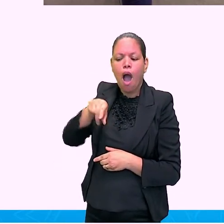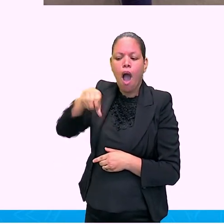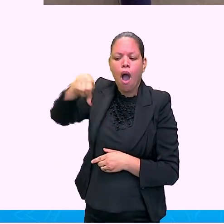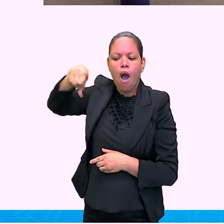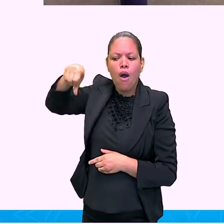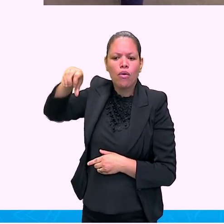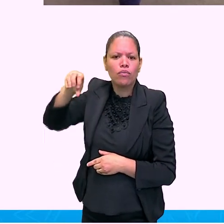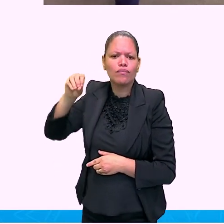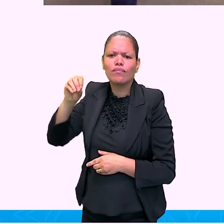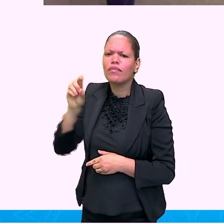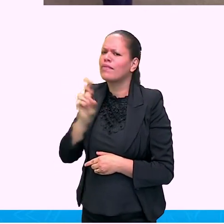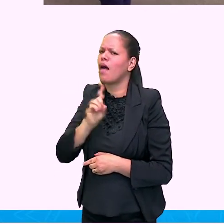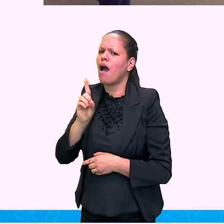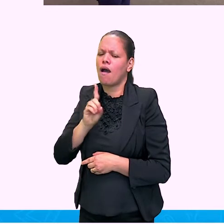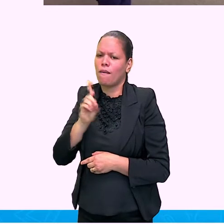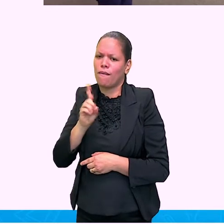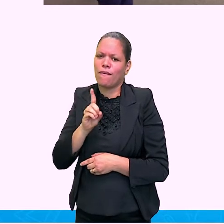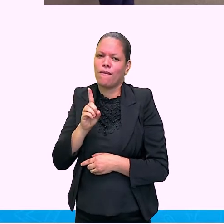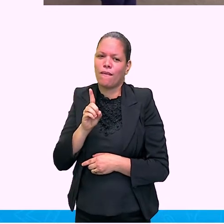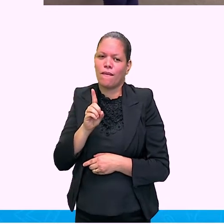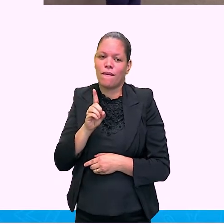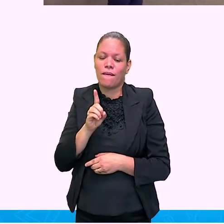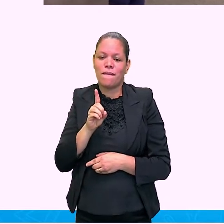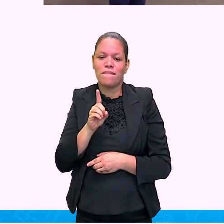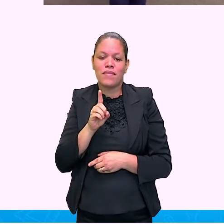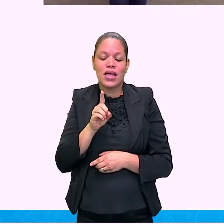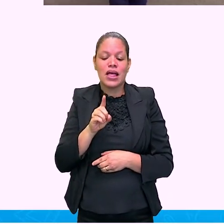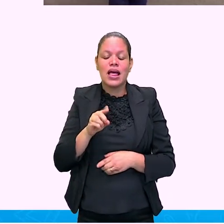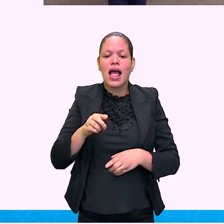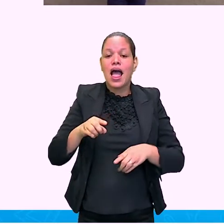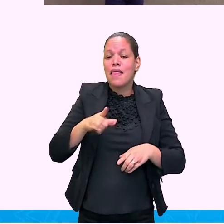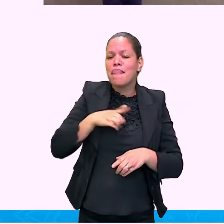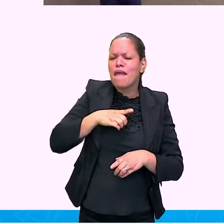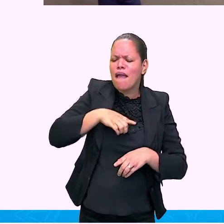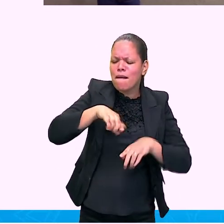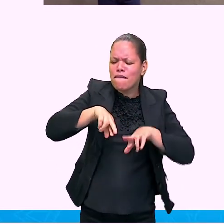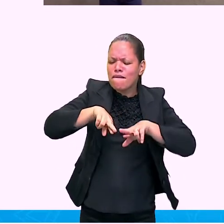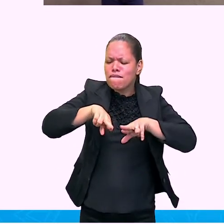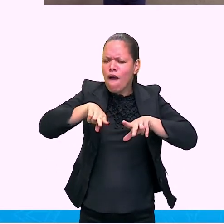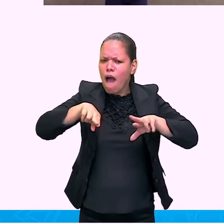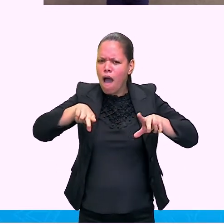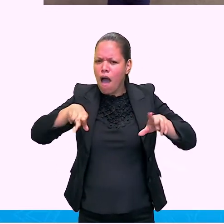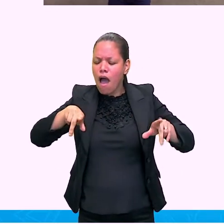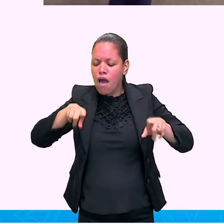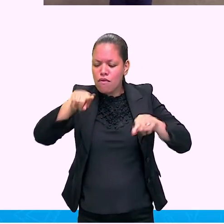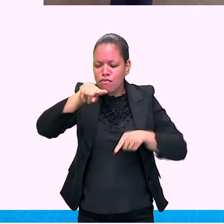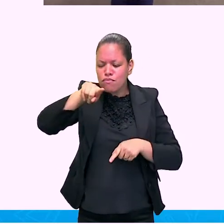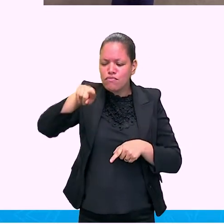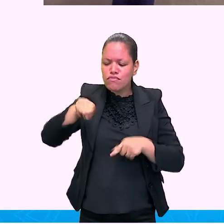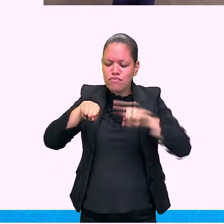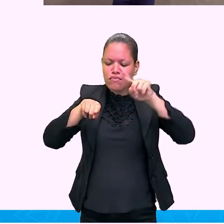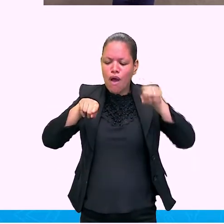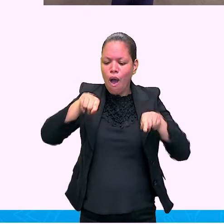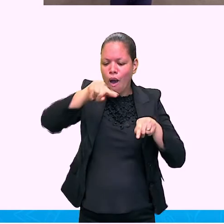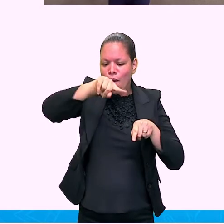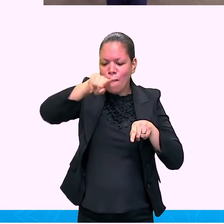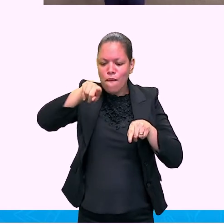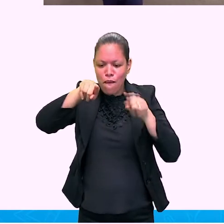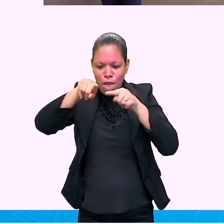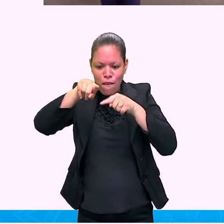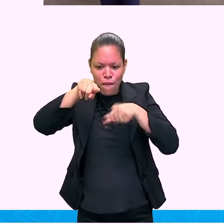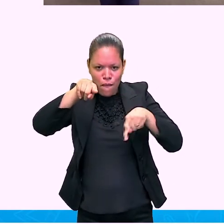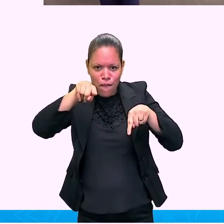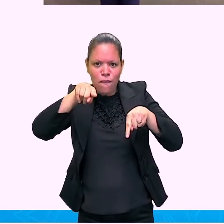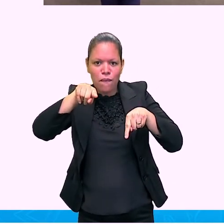retas que fazem o quê? De um ponto em comum que se cruzam. Mas essa é a característica, não é um